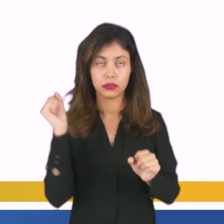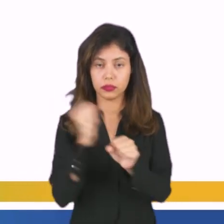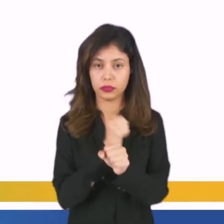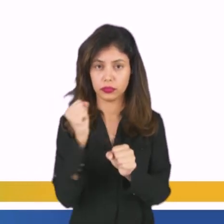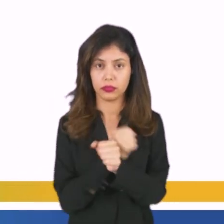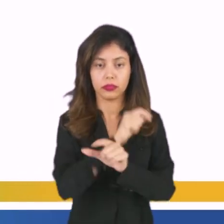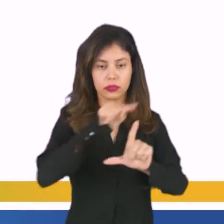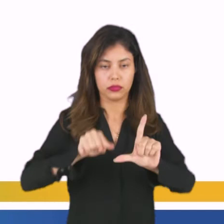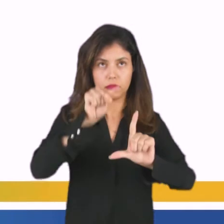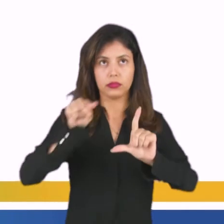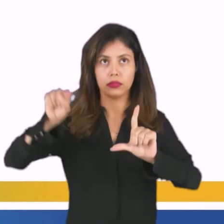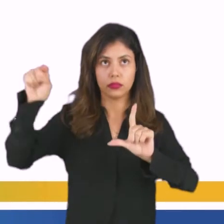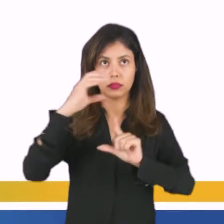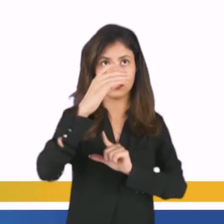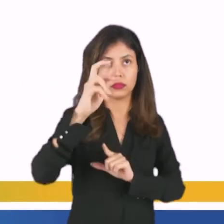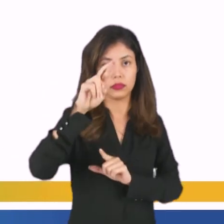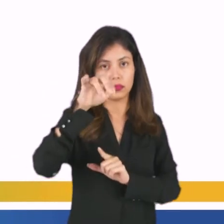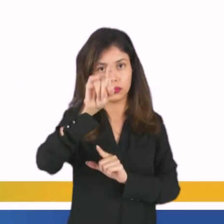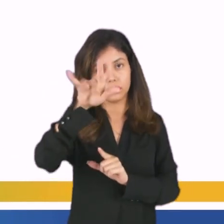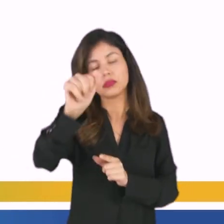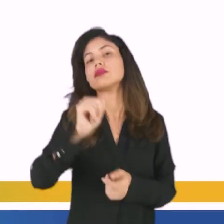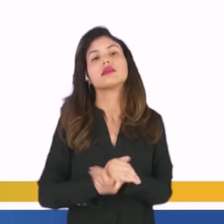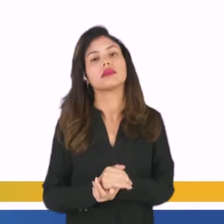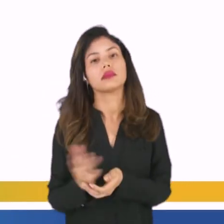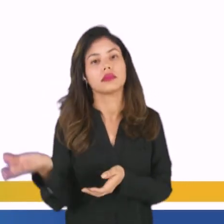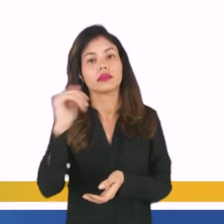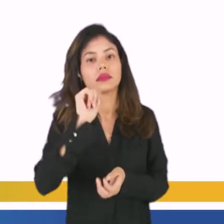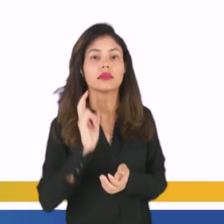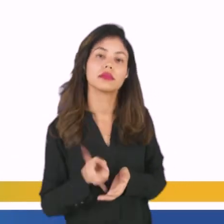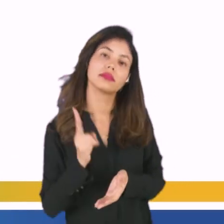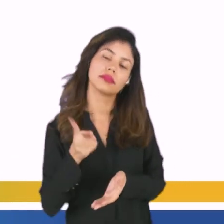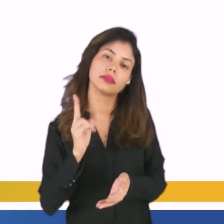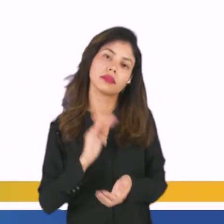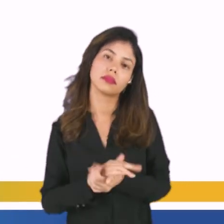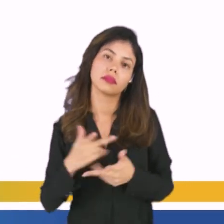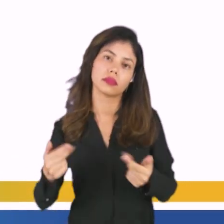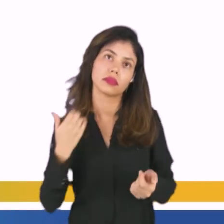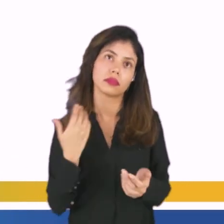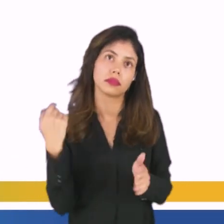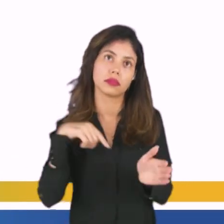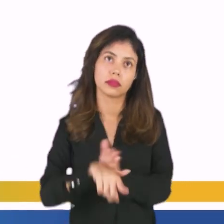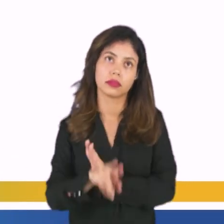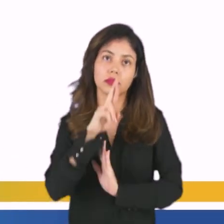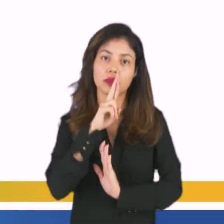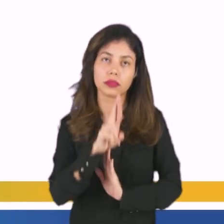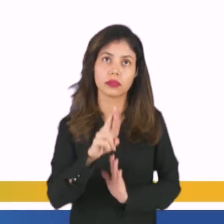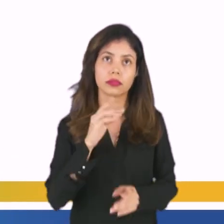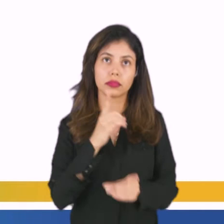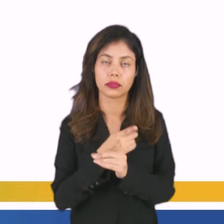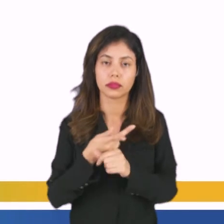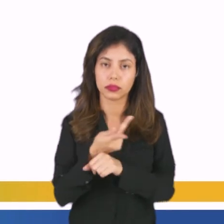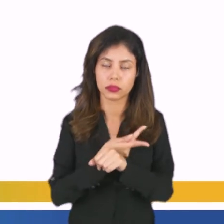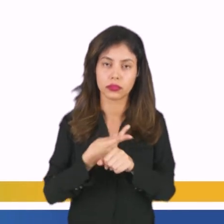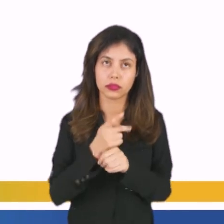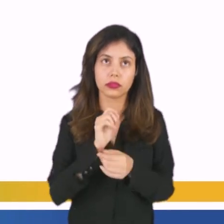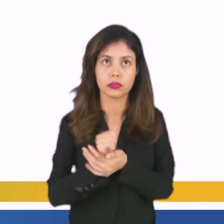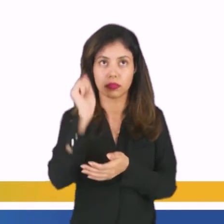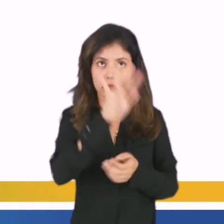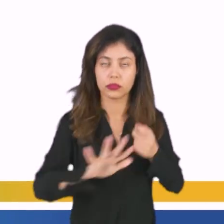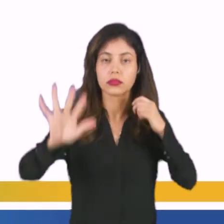e construa o seu gráfico cartesiano. Então, vamos fazer o mesmo trabalho da questão anterior. Vamos procurar primeiro